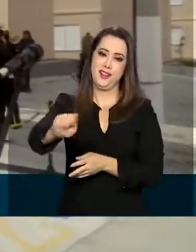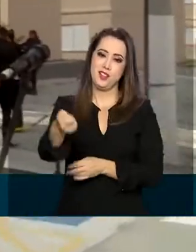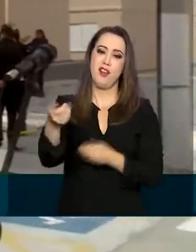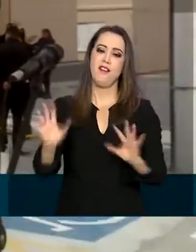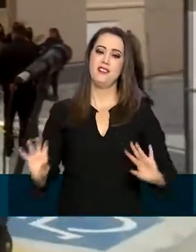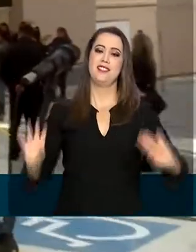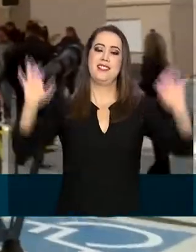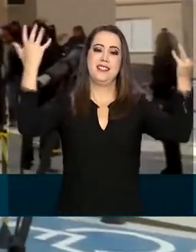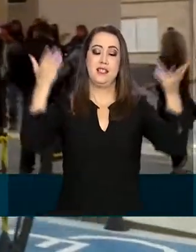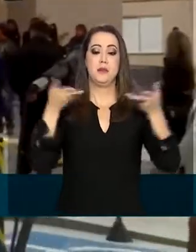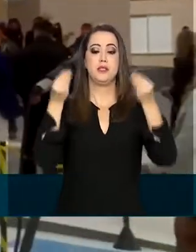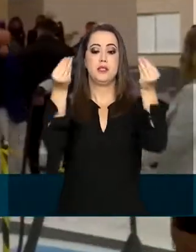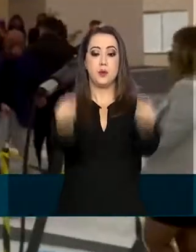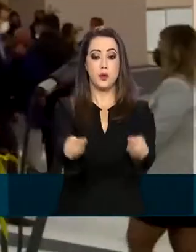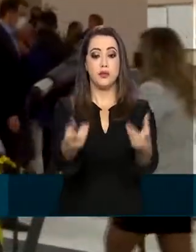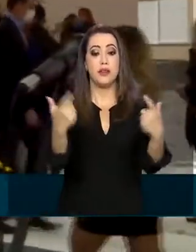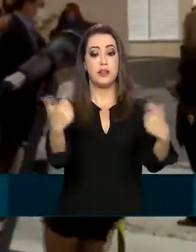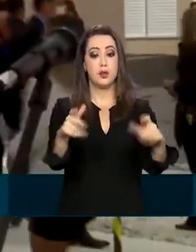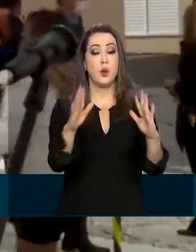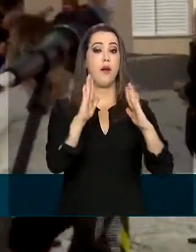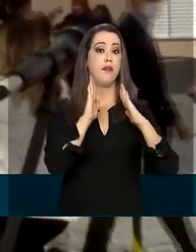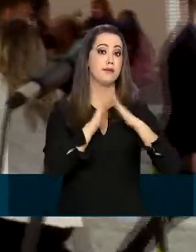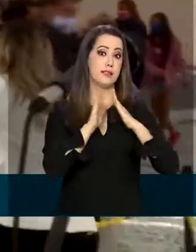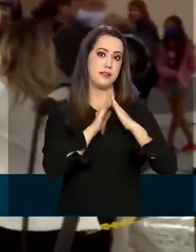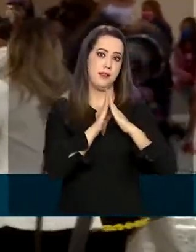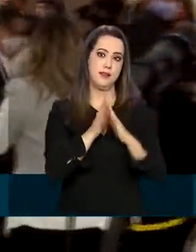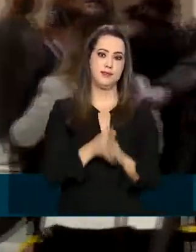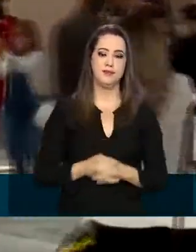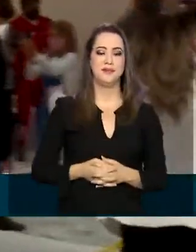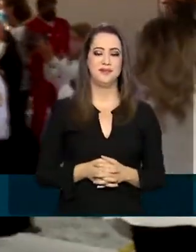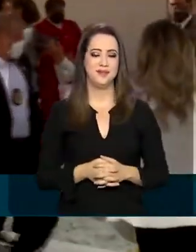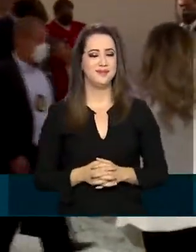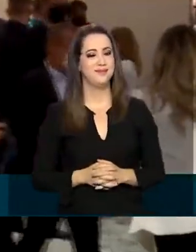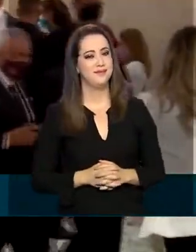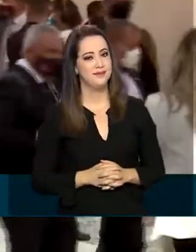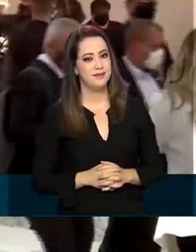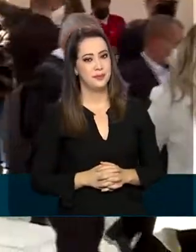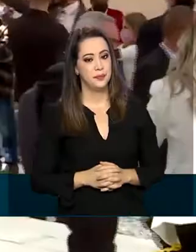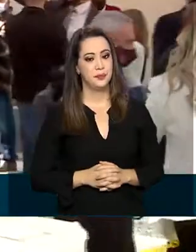ato oficial de entrega dessas unidades habitacionais.